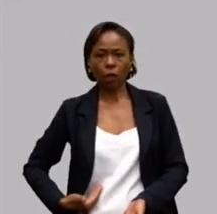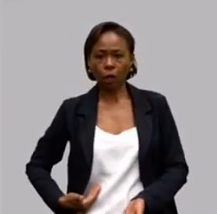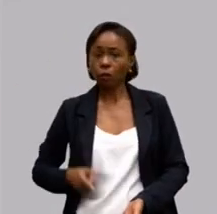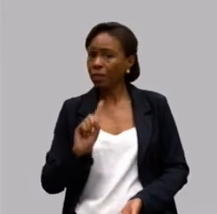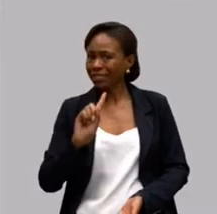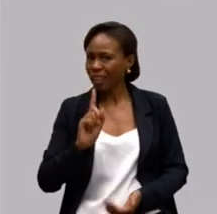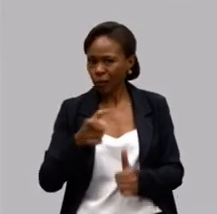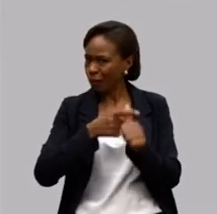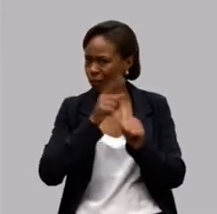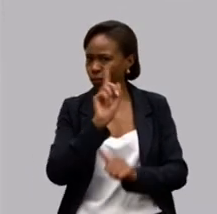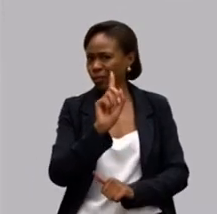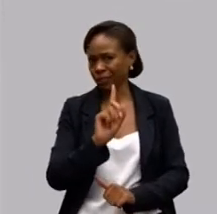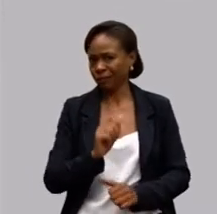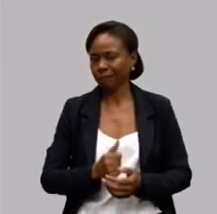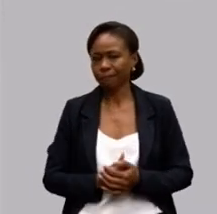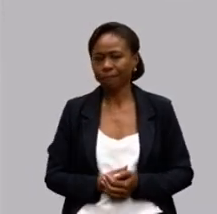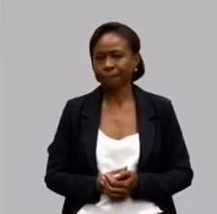favor.